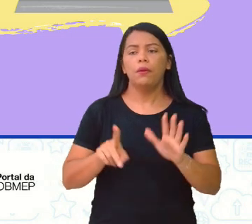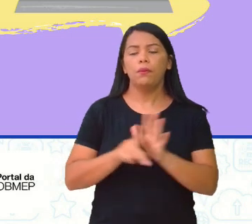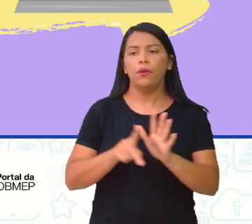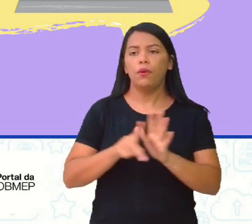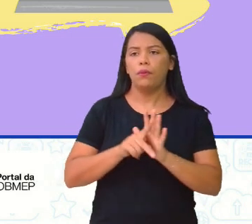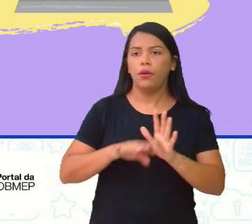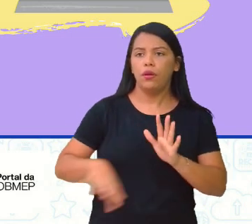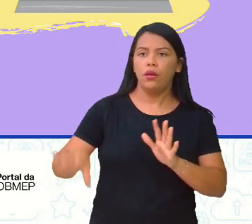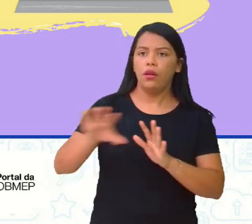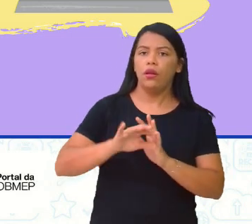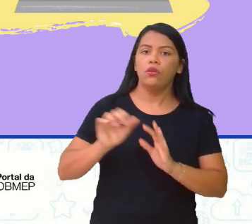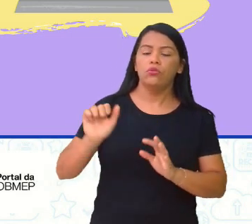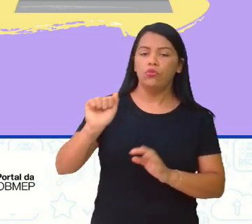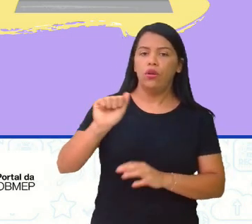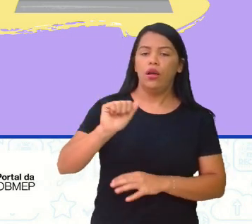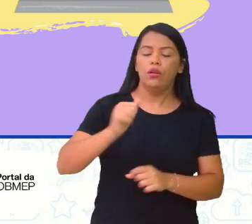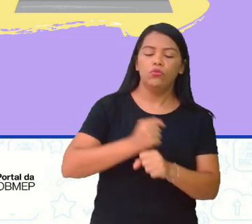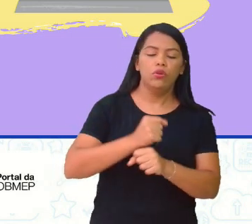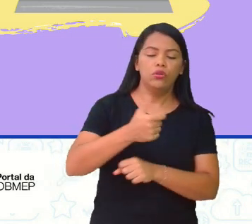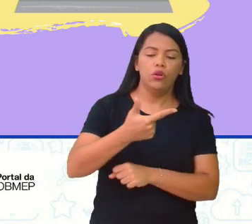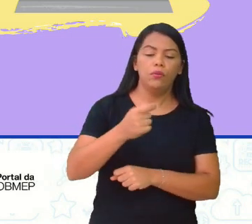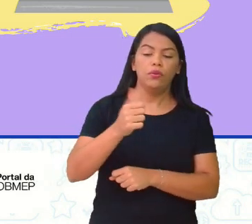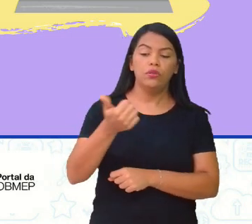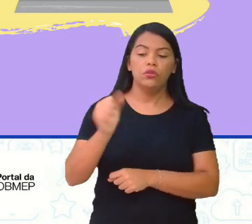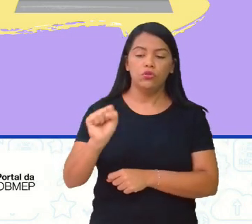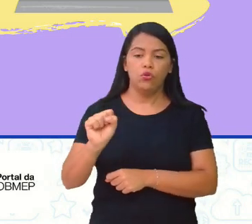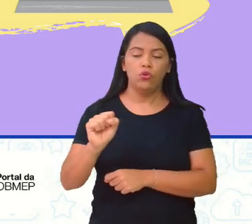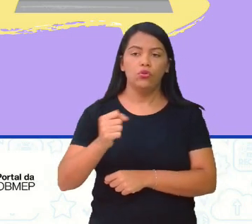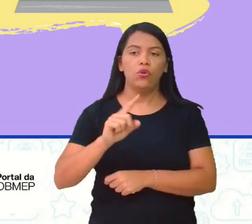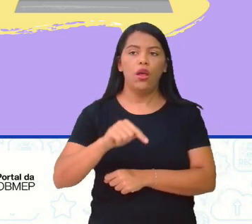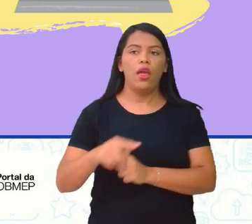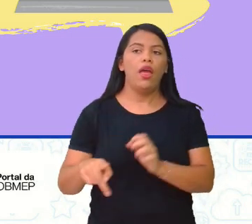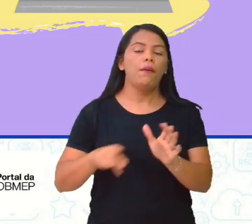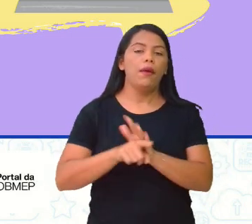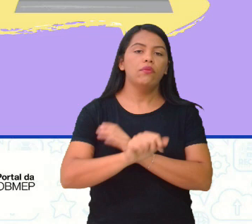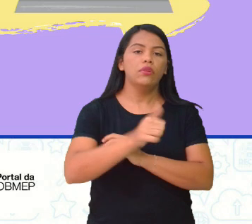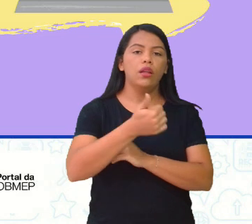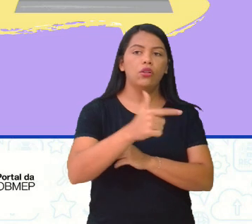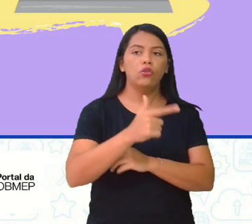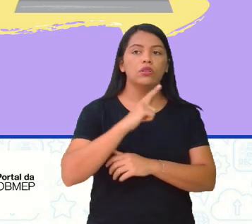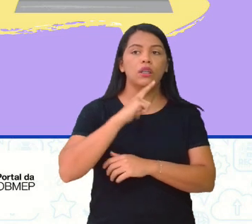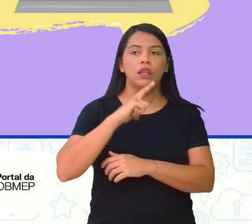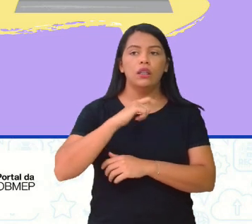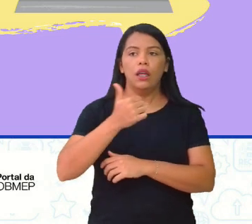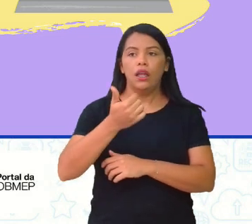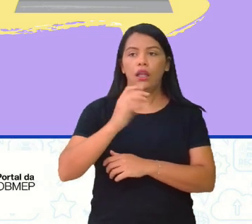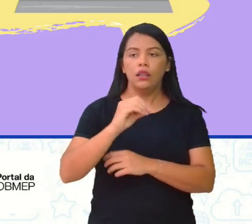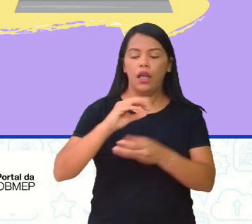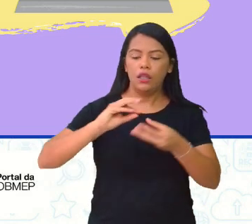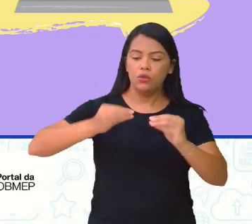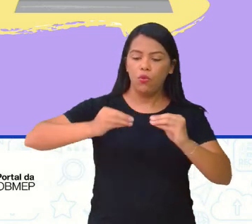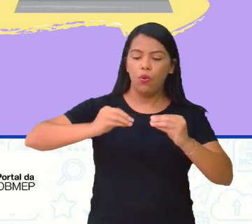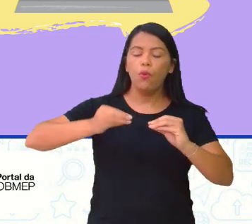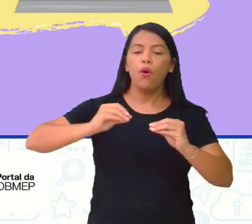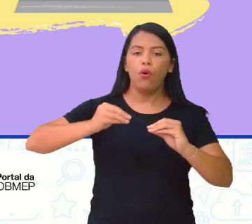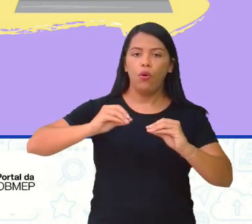só que 2018, é a questão 12. Os 10 bombons da balança têm o mesmo